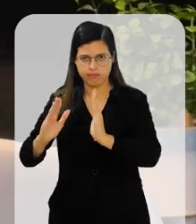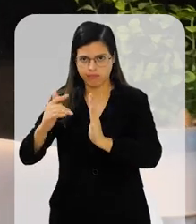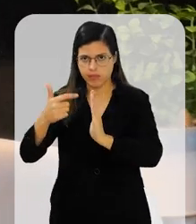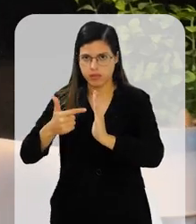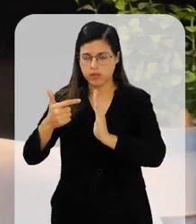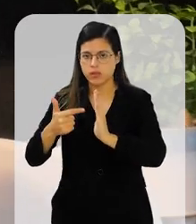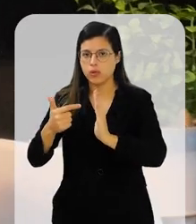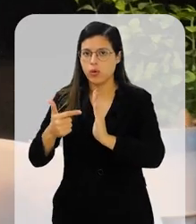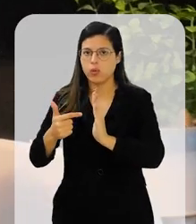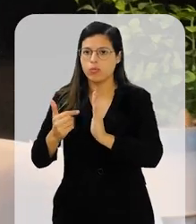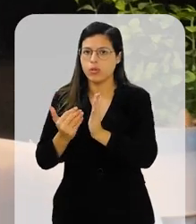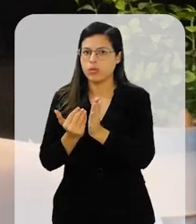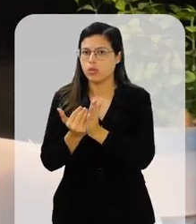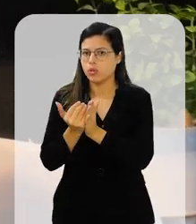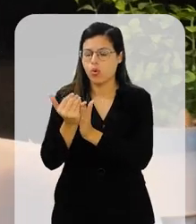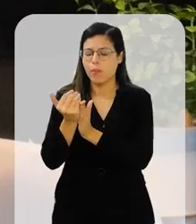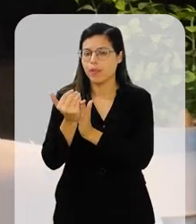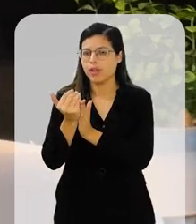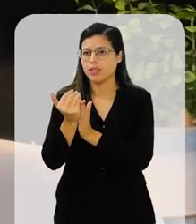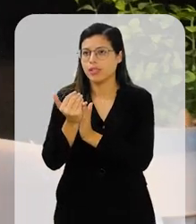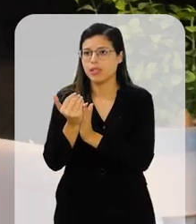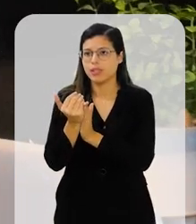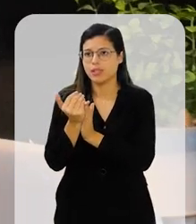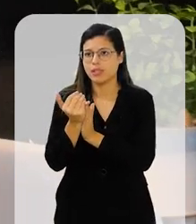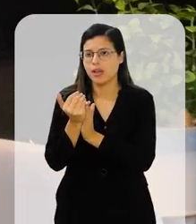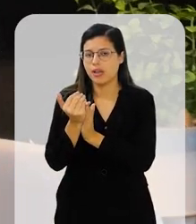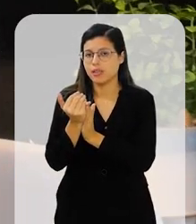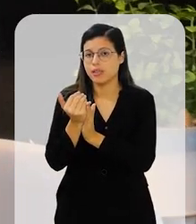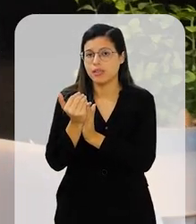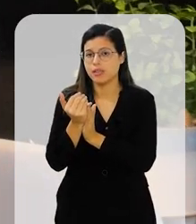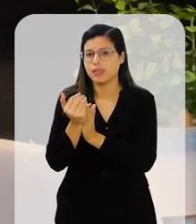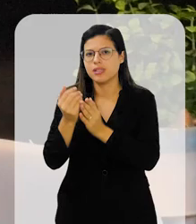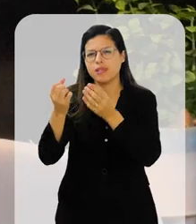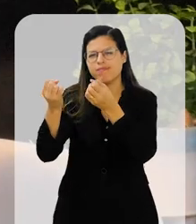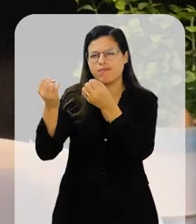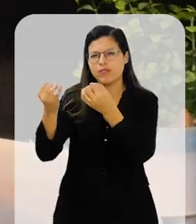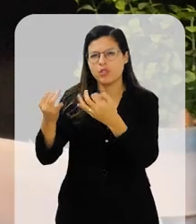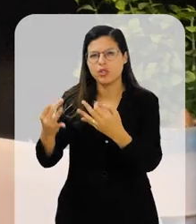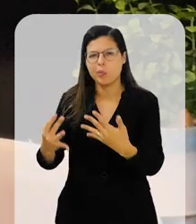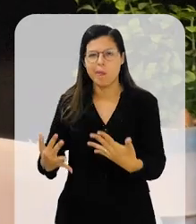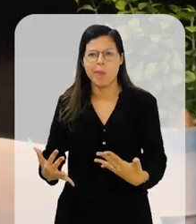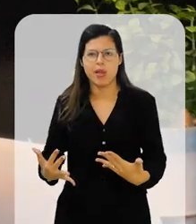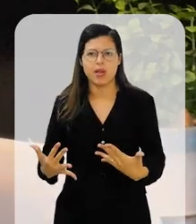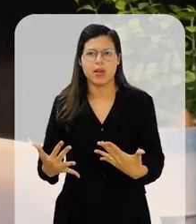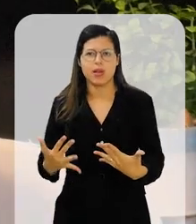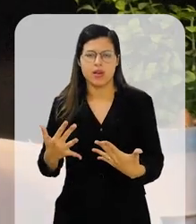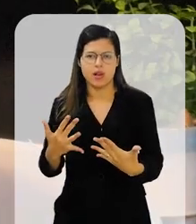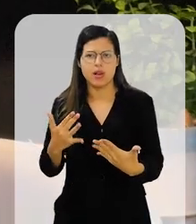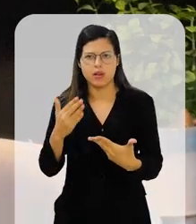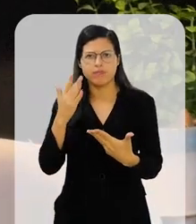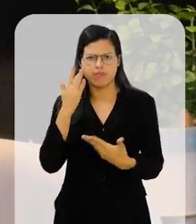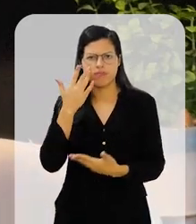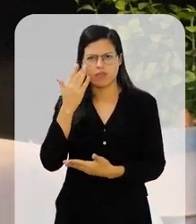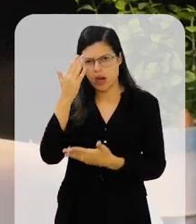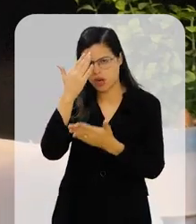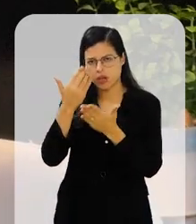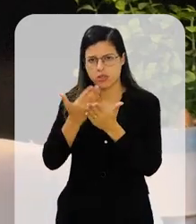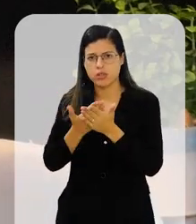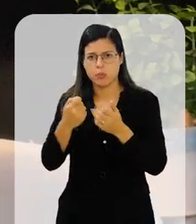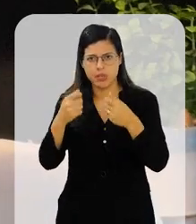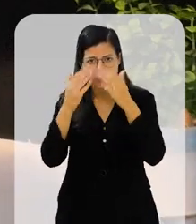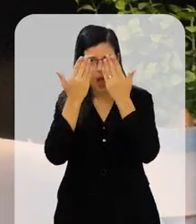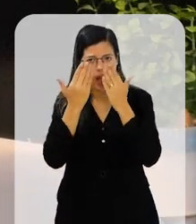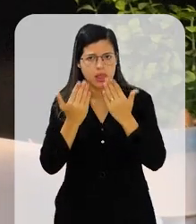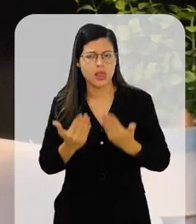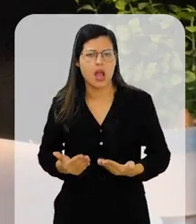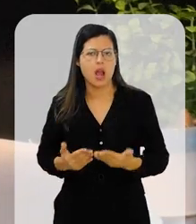no segundo bloco a gente começasse por destrinchar, né? Porque eu acho que a gente tem que fazer